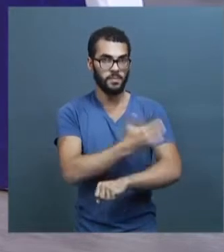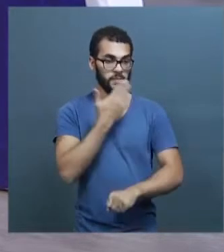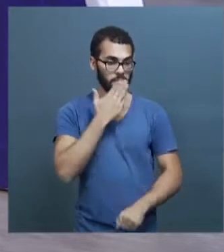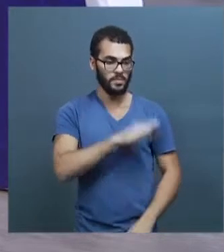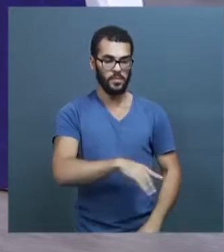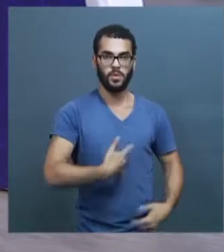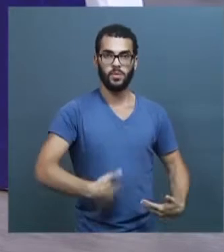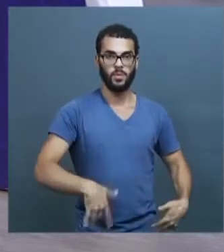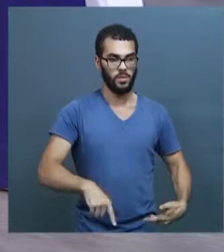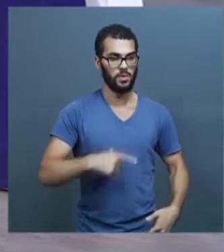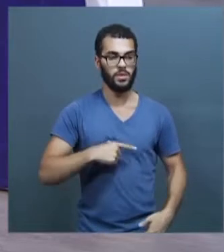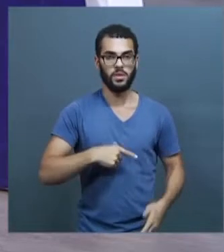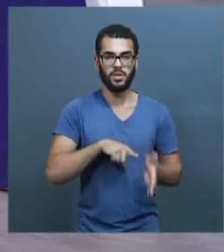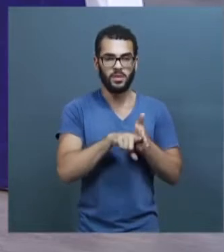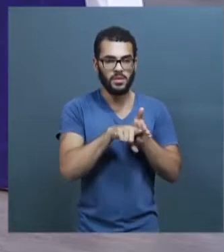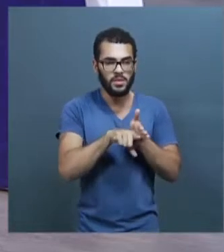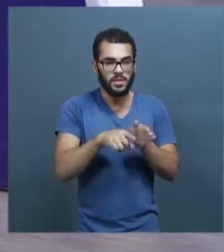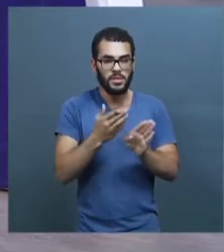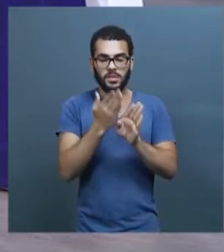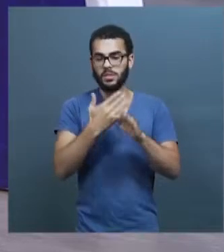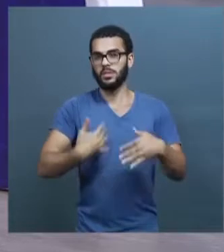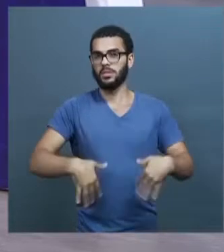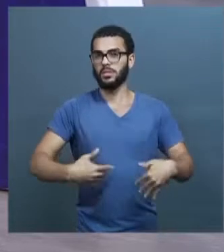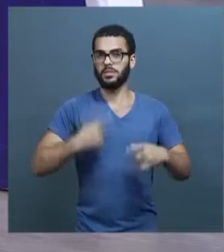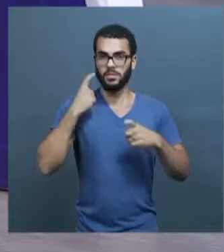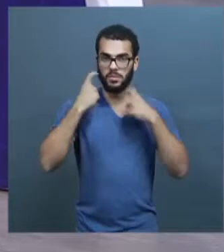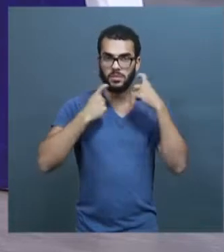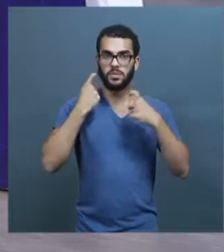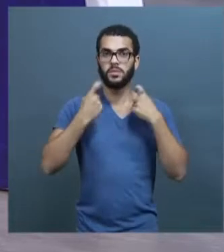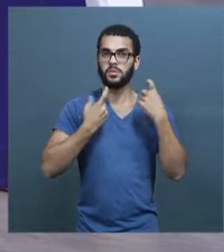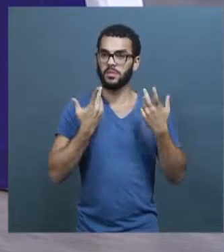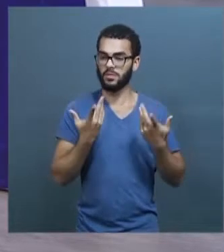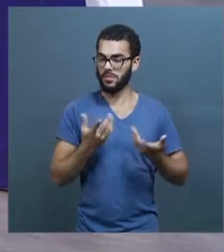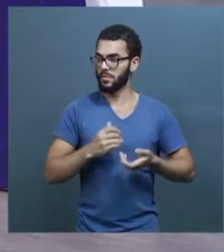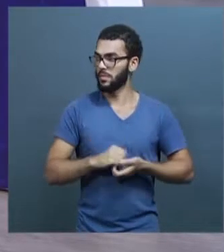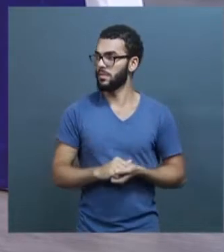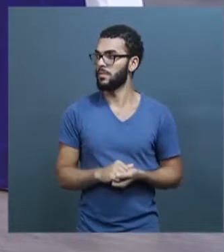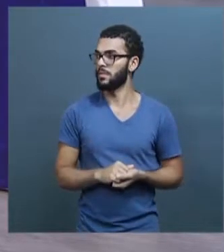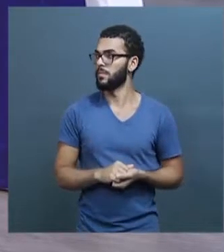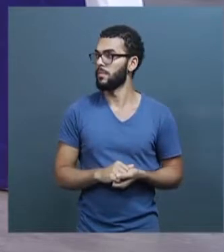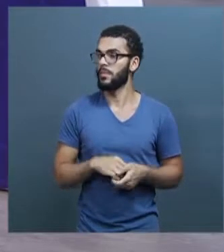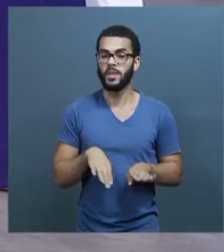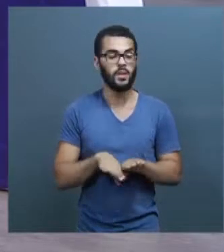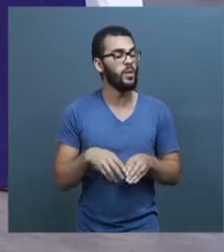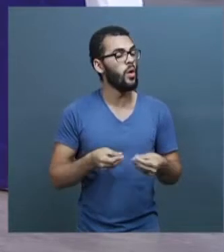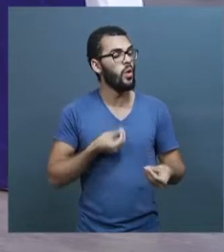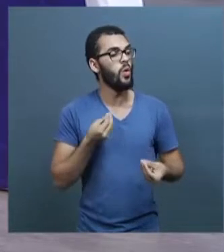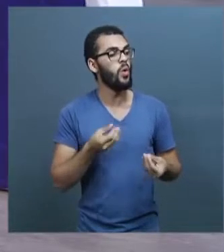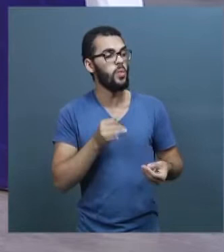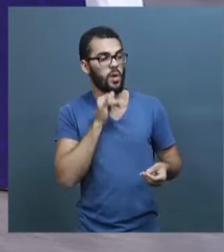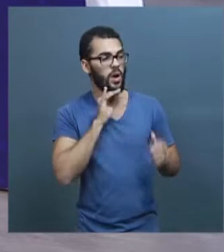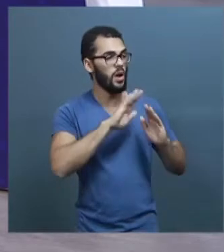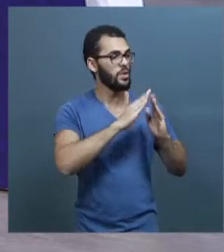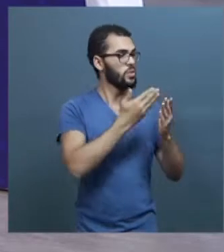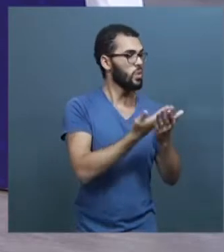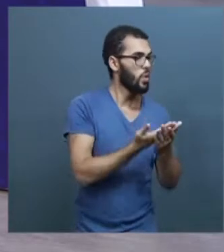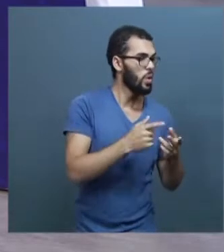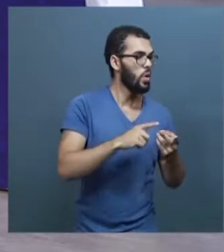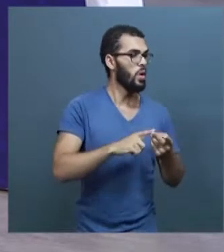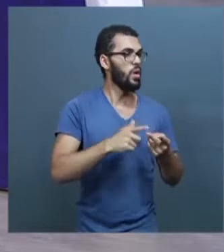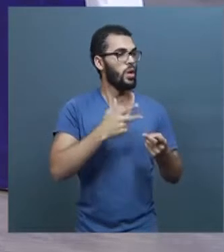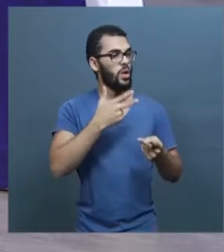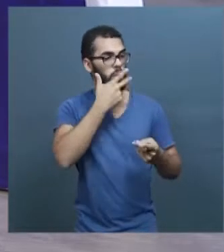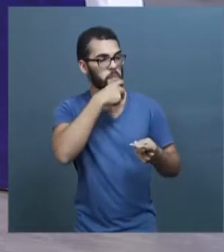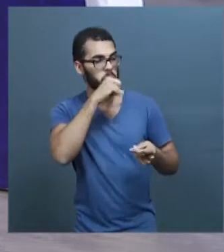nos preocupam. Então, nesse sentido, Leila, como que não só a escola e os pais devem incentivar as